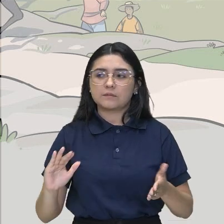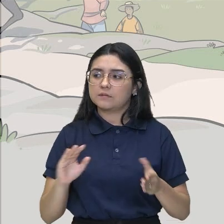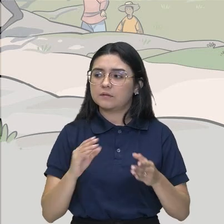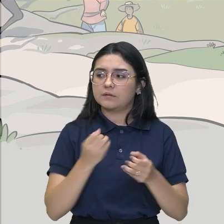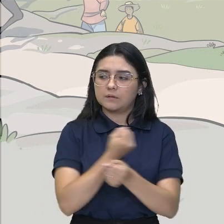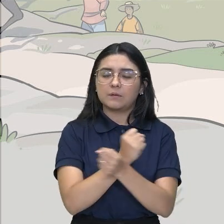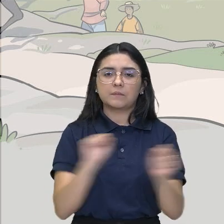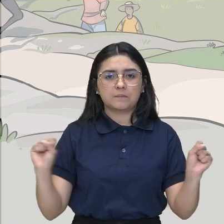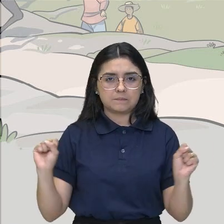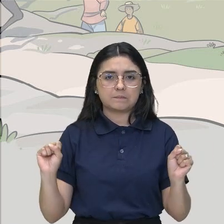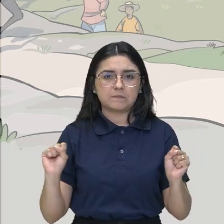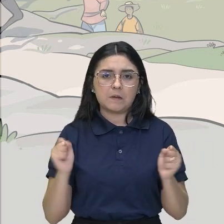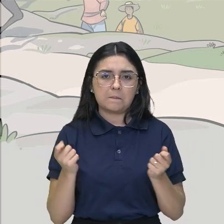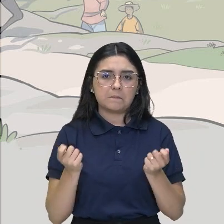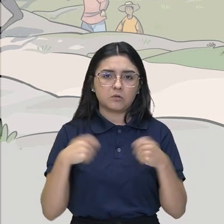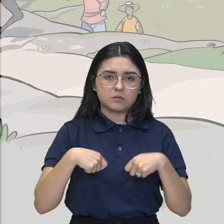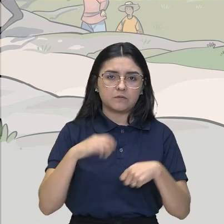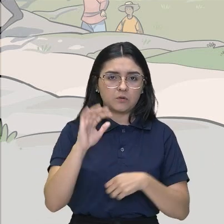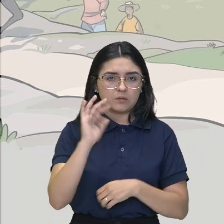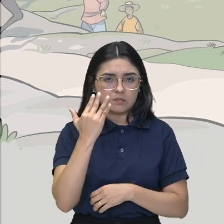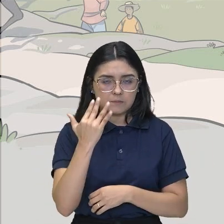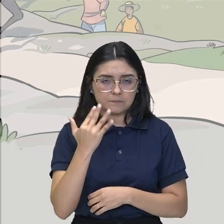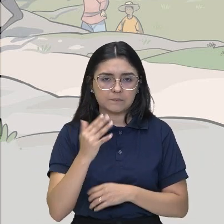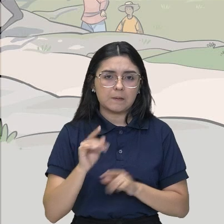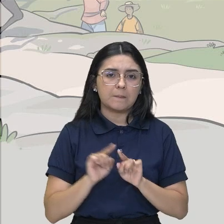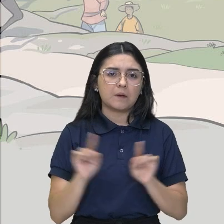perto de acontecer. Se bem que de